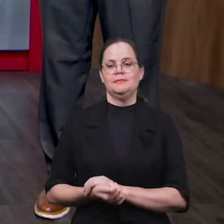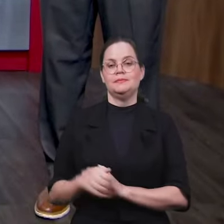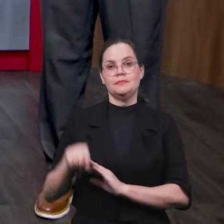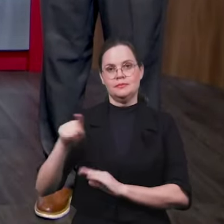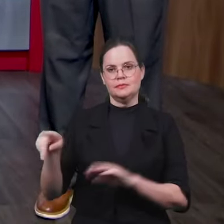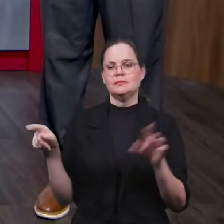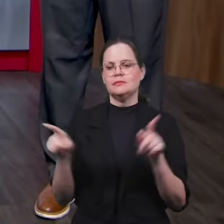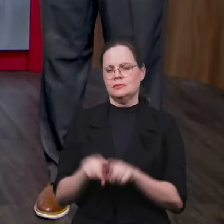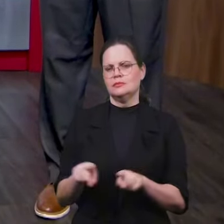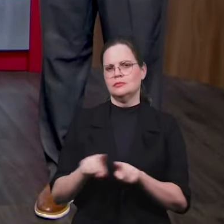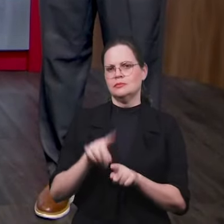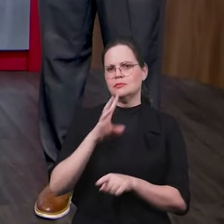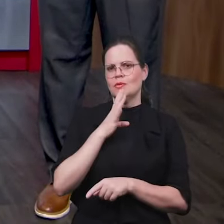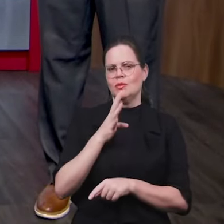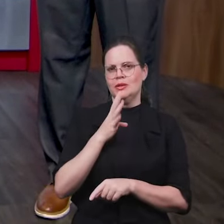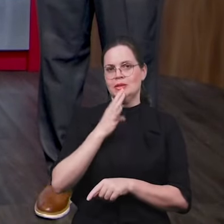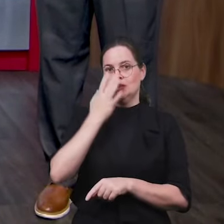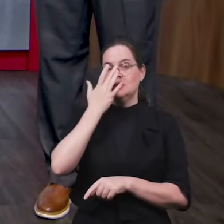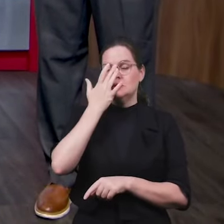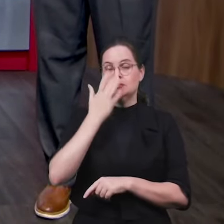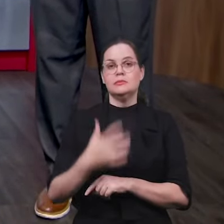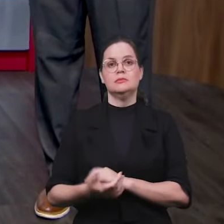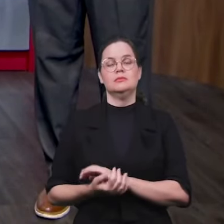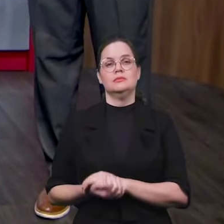E ele também conheceu